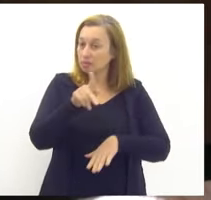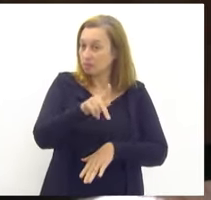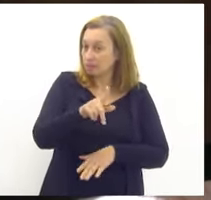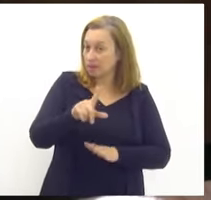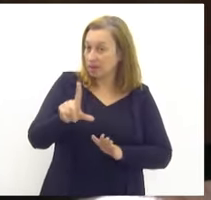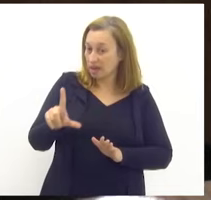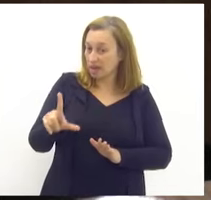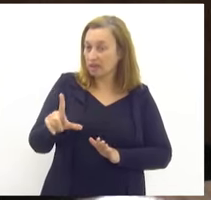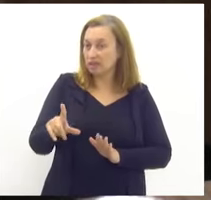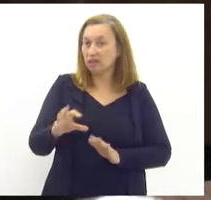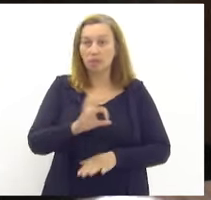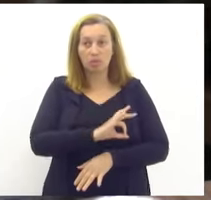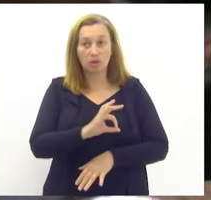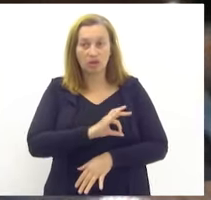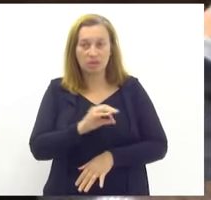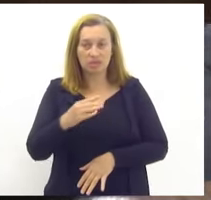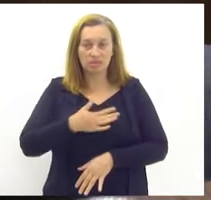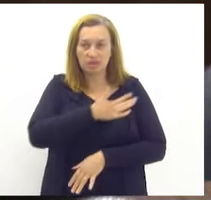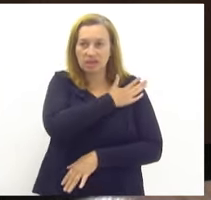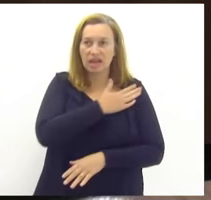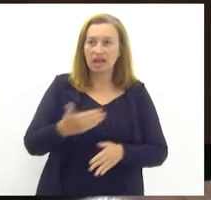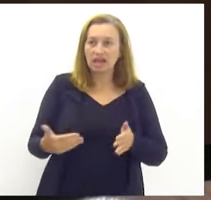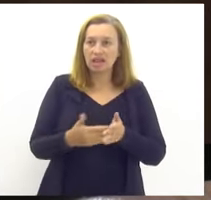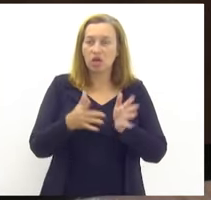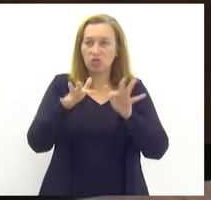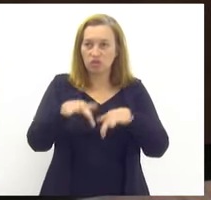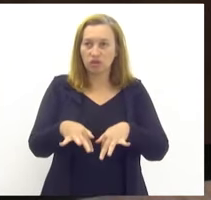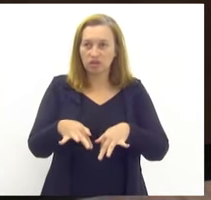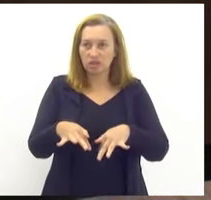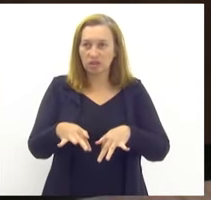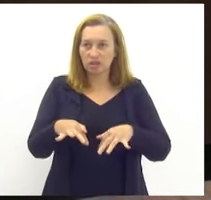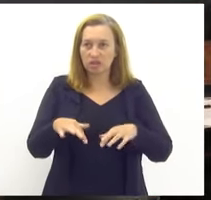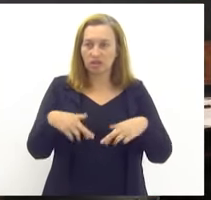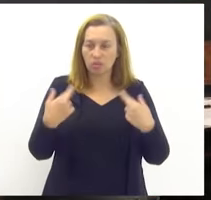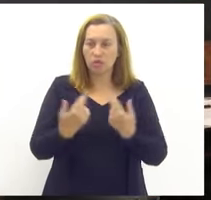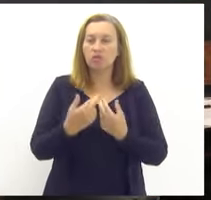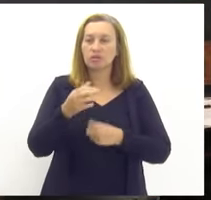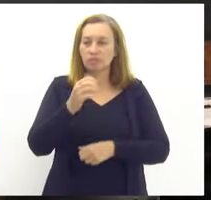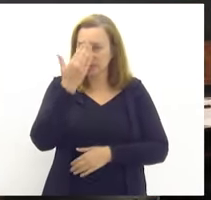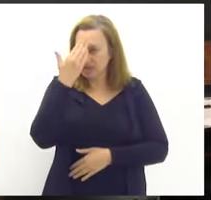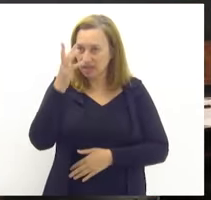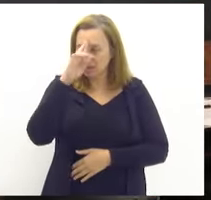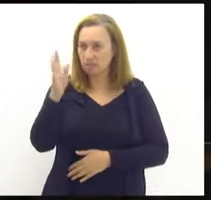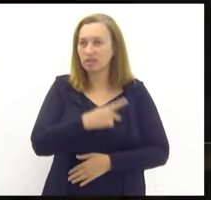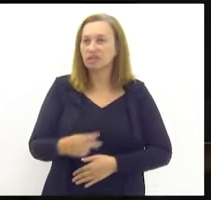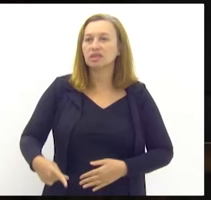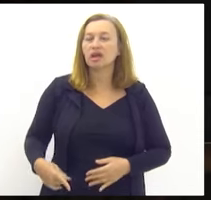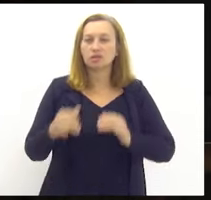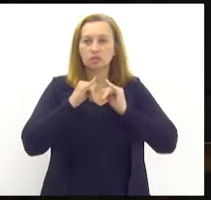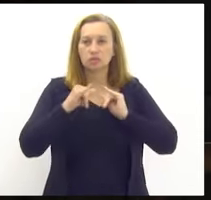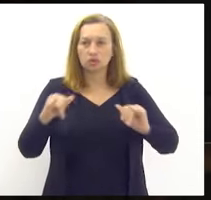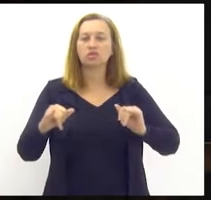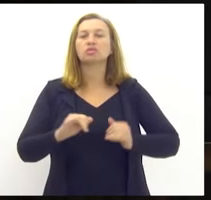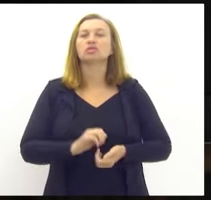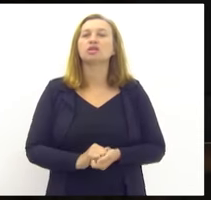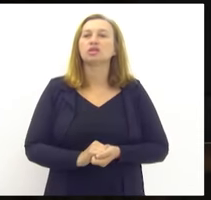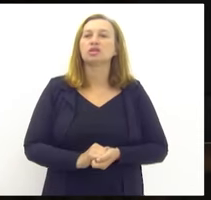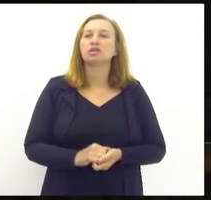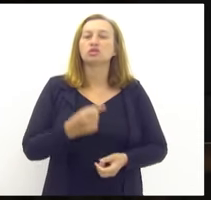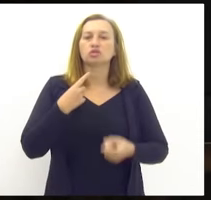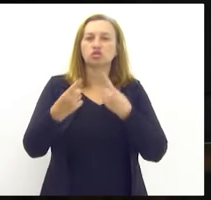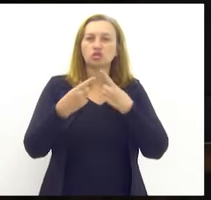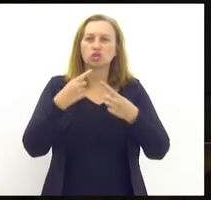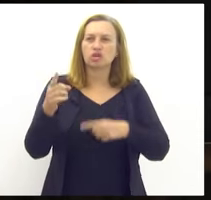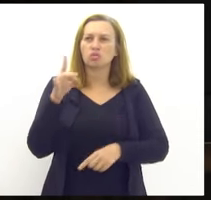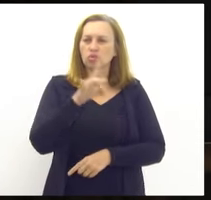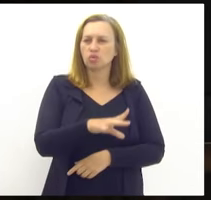Polícia Militar até o final da sessão perfeito Obrigado presidente anuncio em regime de urgência em